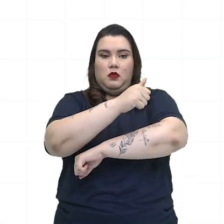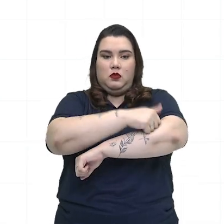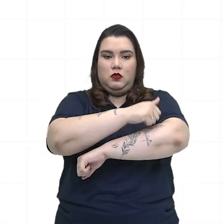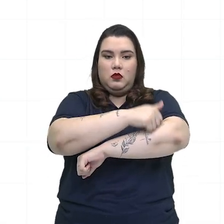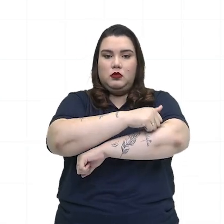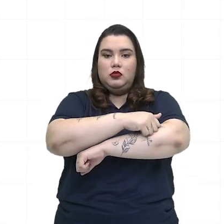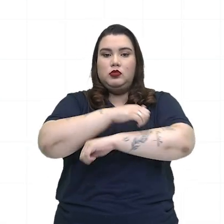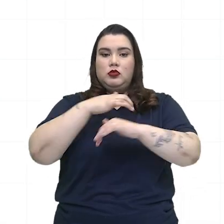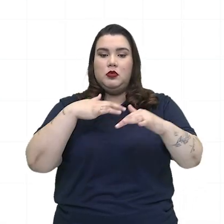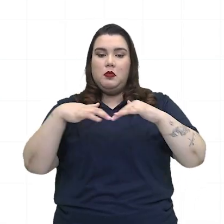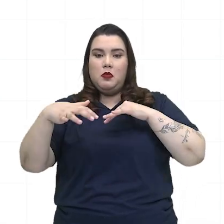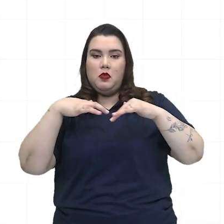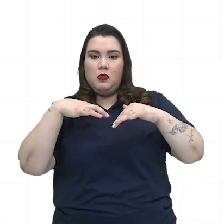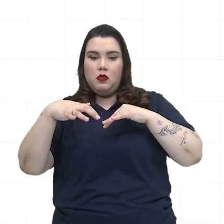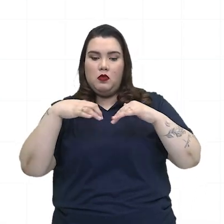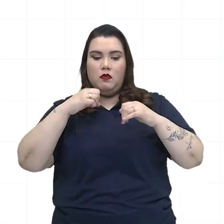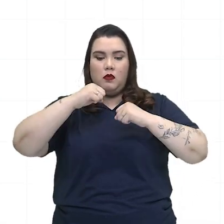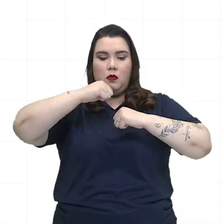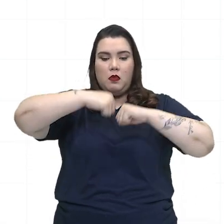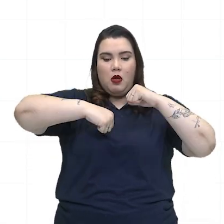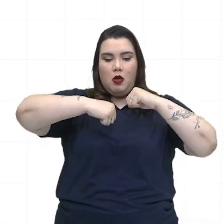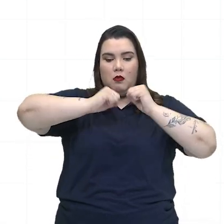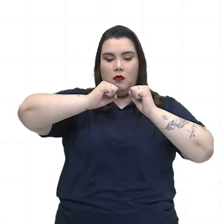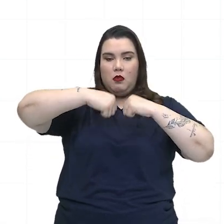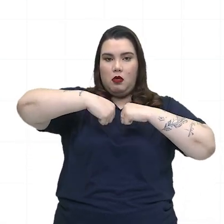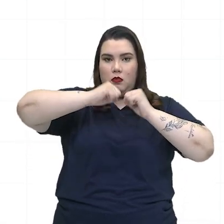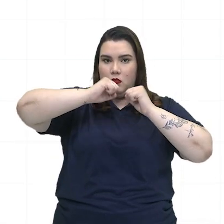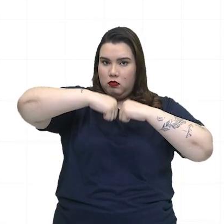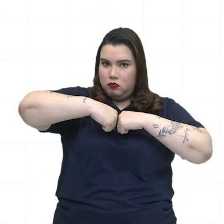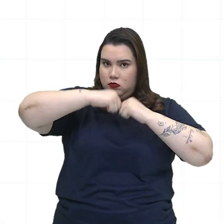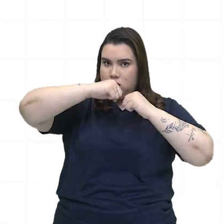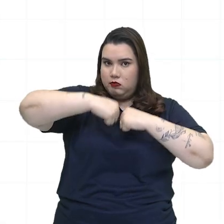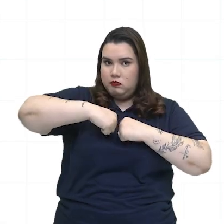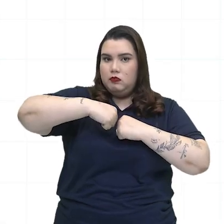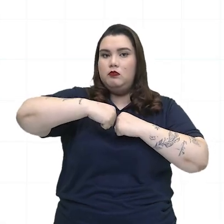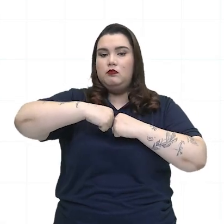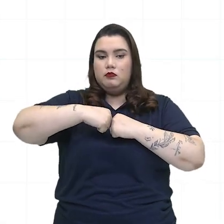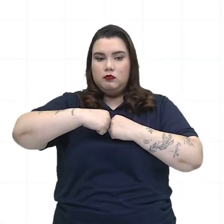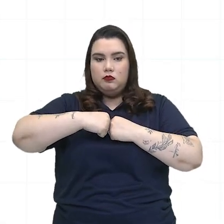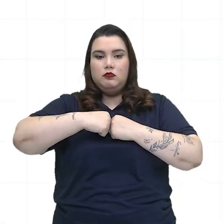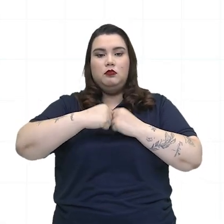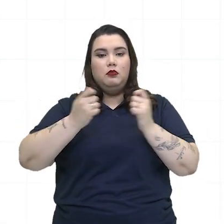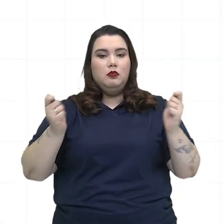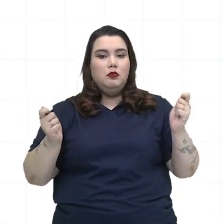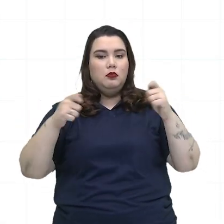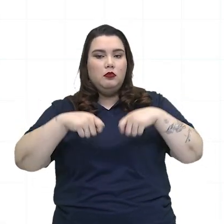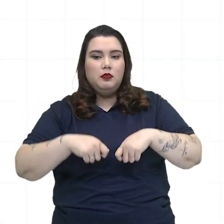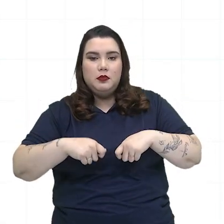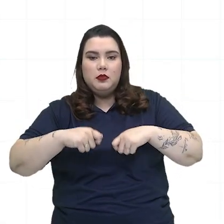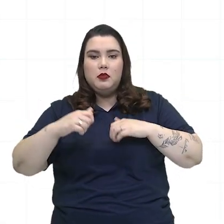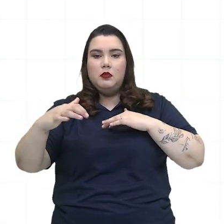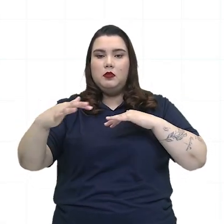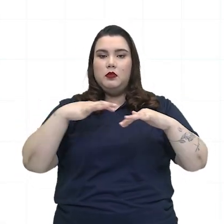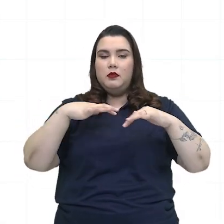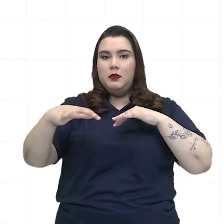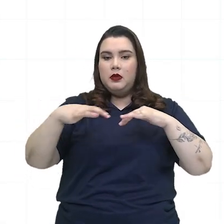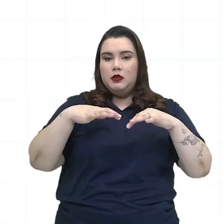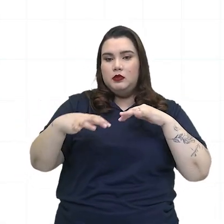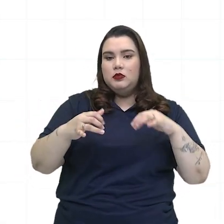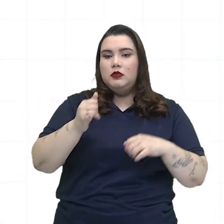os nossos ossos, né, se movam um em relação ao outro, possibilitando,